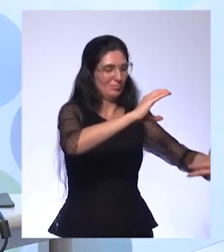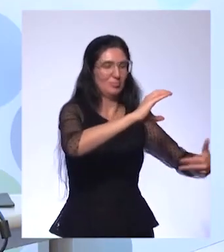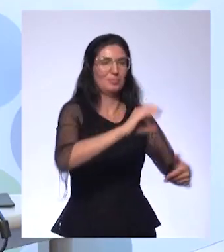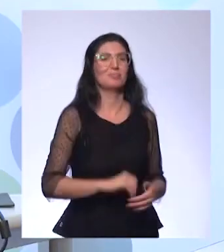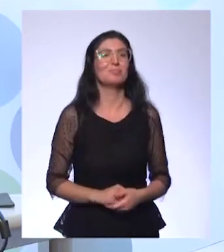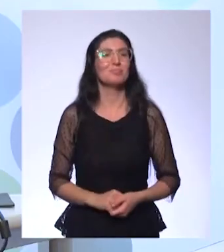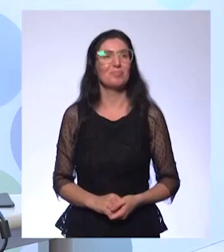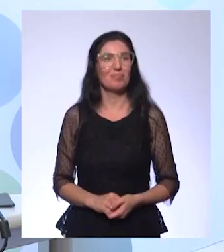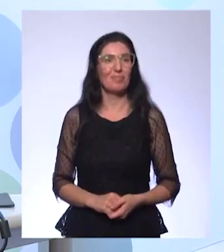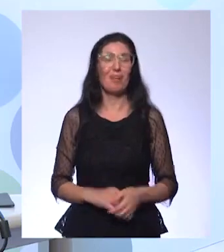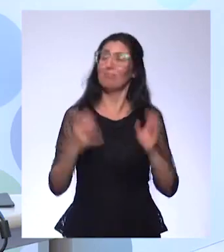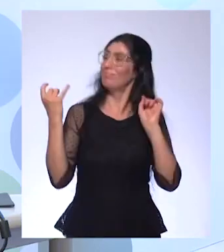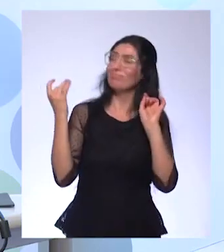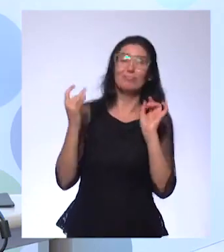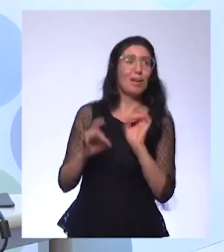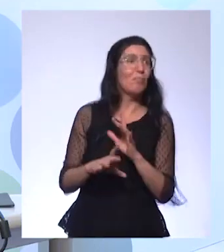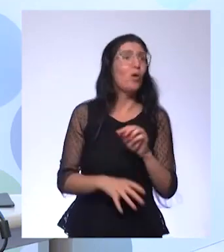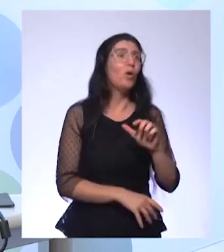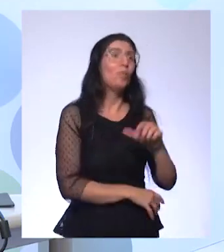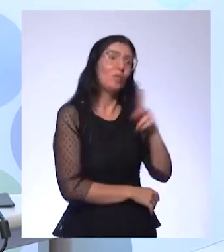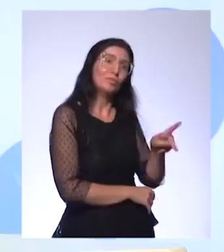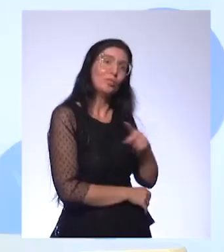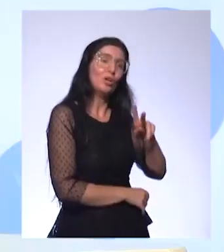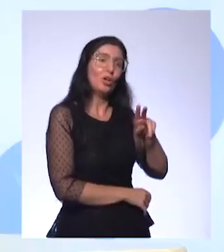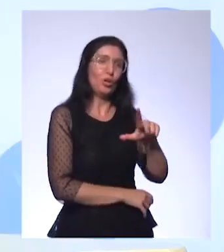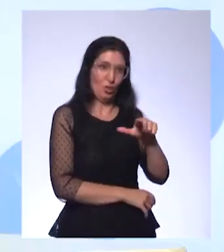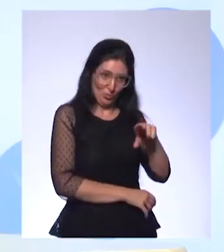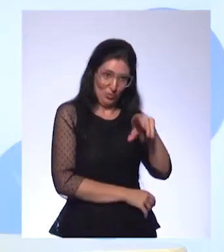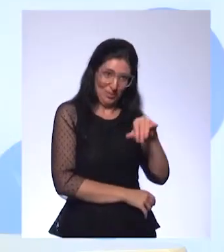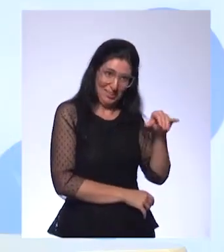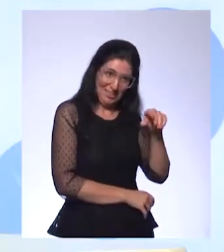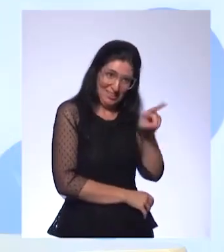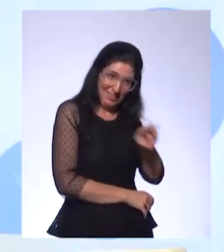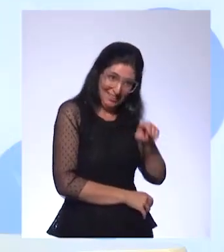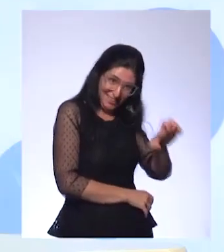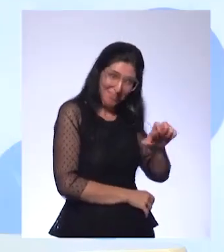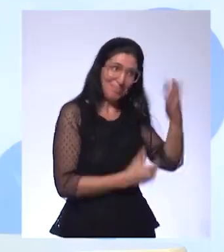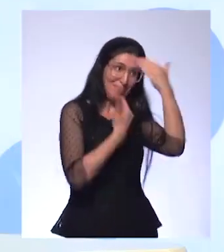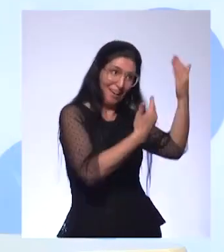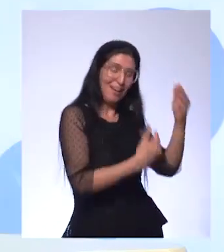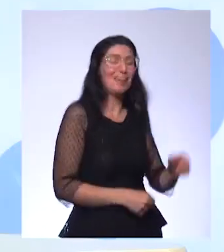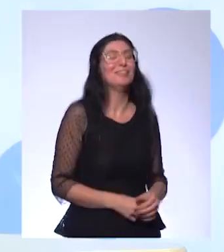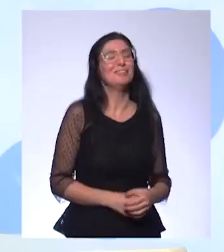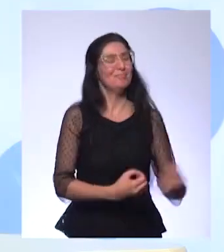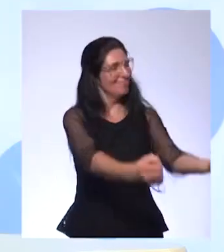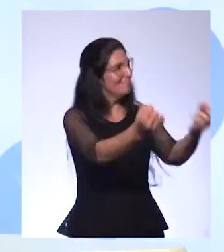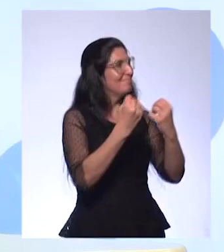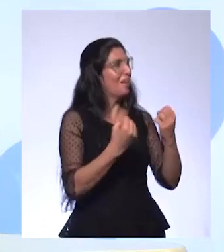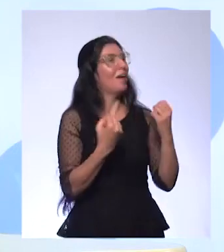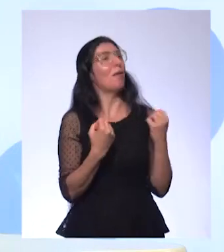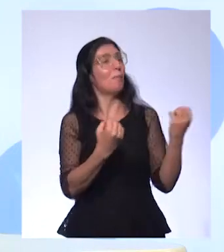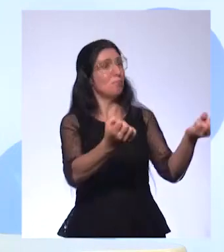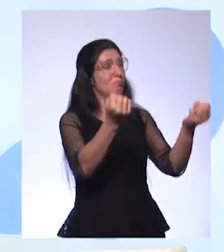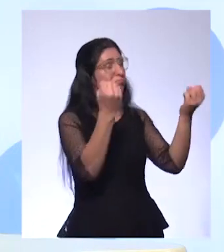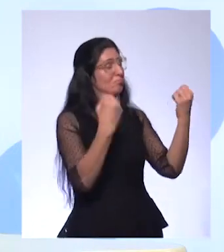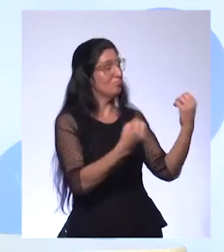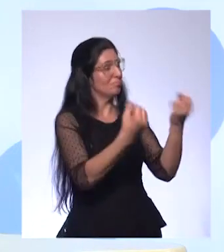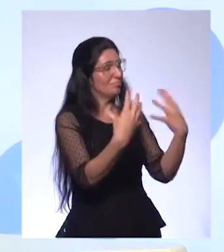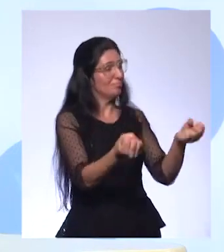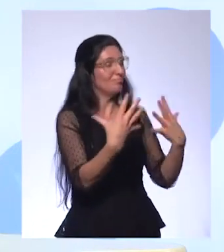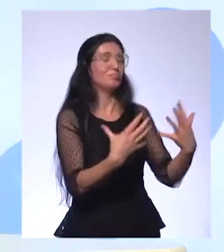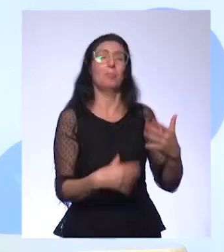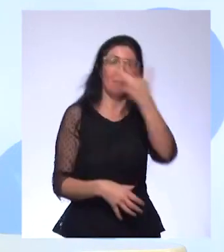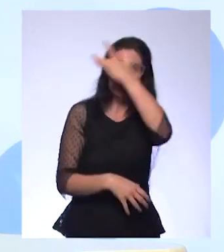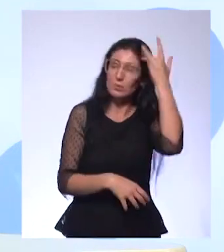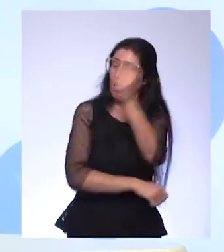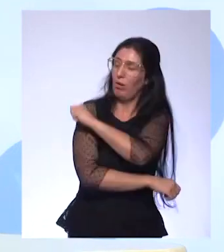ficamos por aqui. Professora Luiz, né? Muito obrigada pela aula, professor Antônio, aos estudantes e professores que participaram aqui